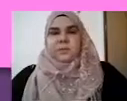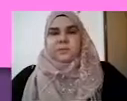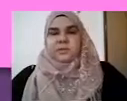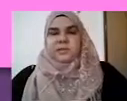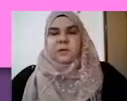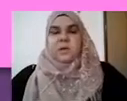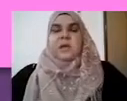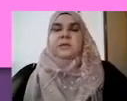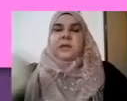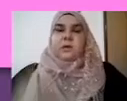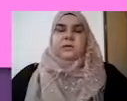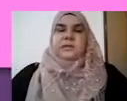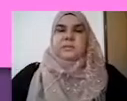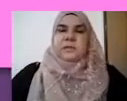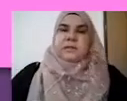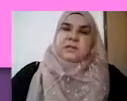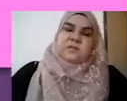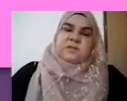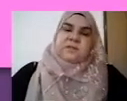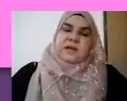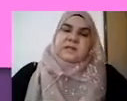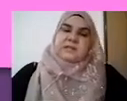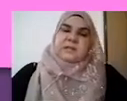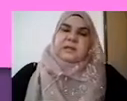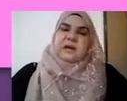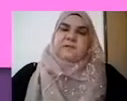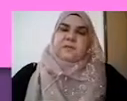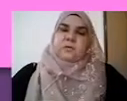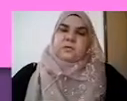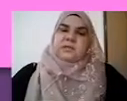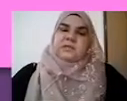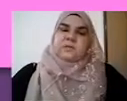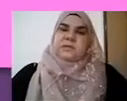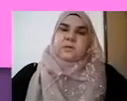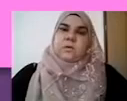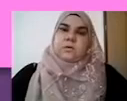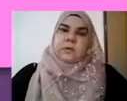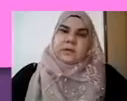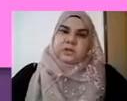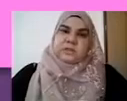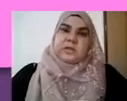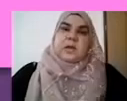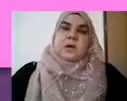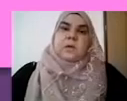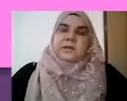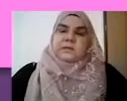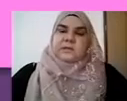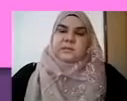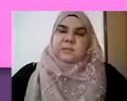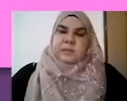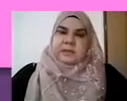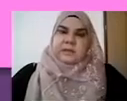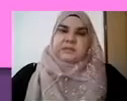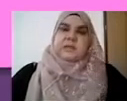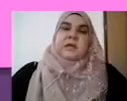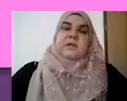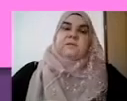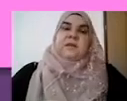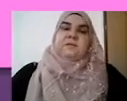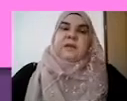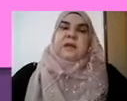da sobreposição, tem outras maneiras de verificar se as figuras são congruentes. Quais são essas